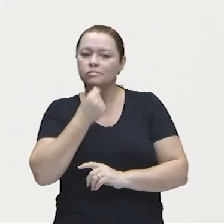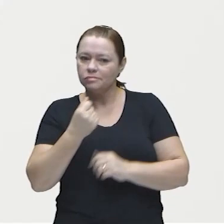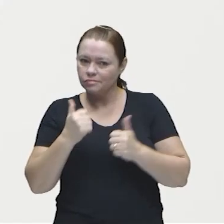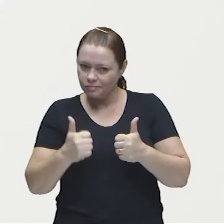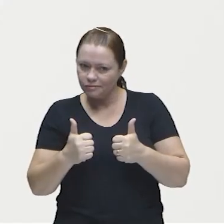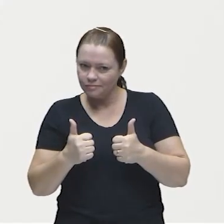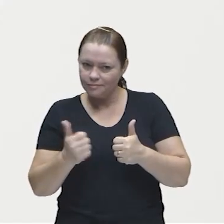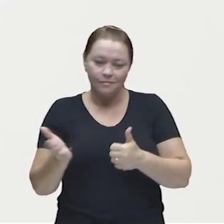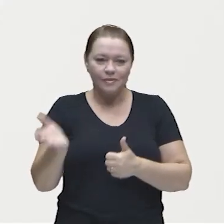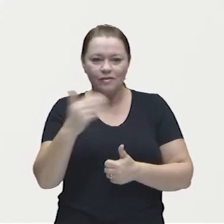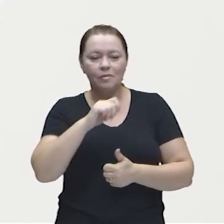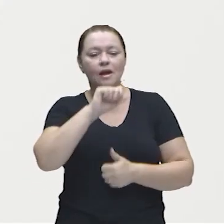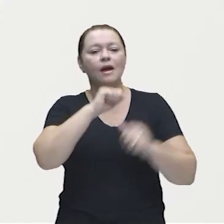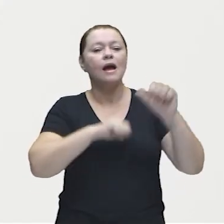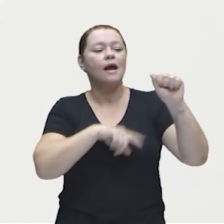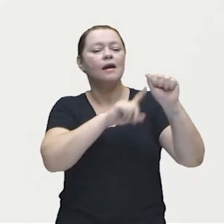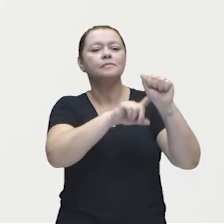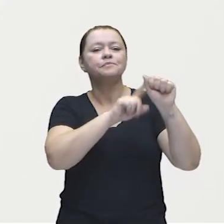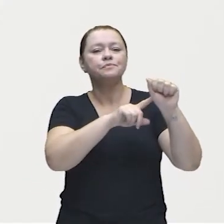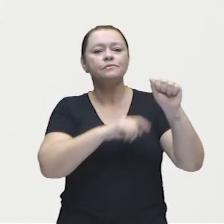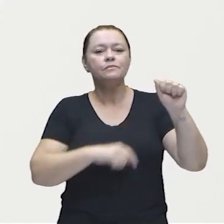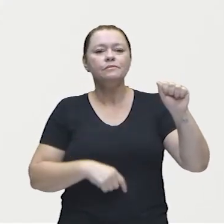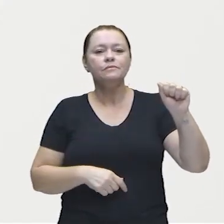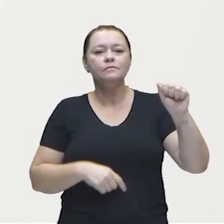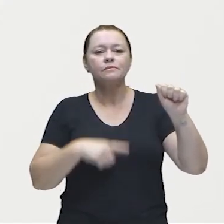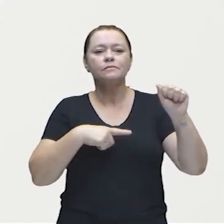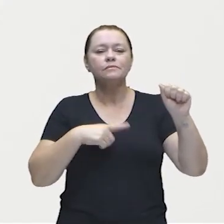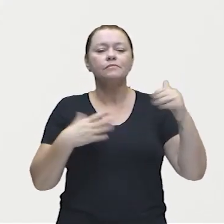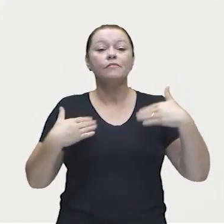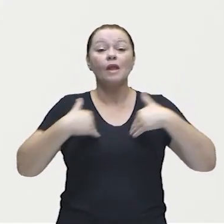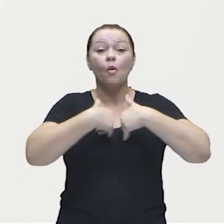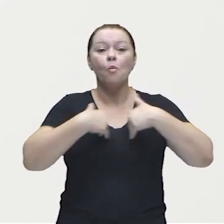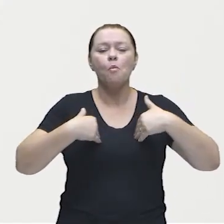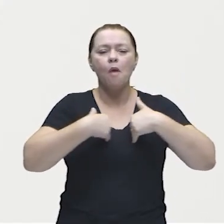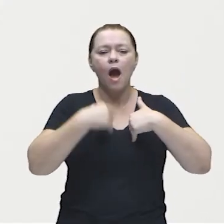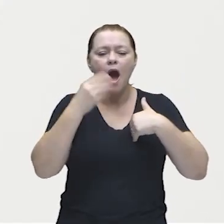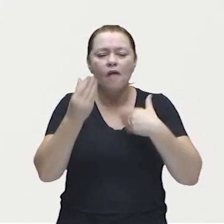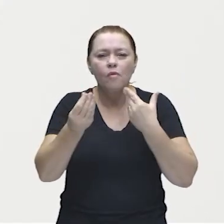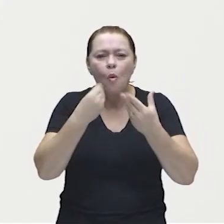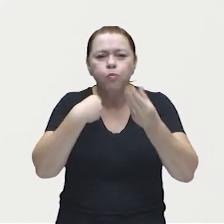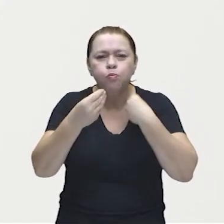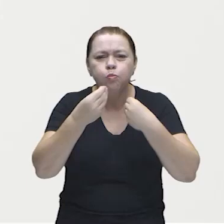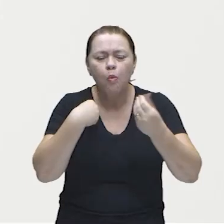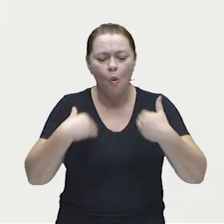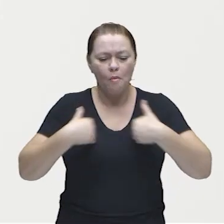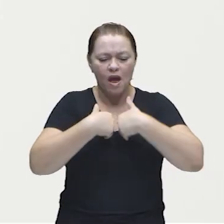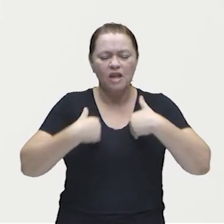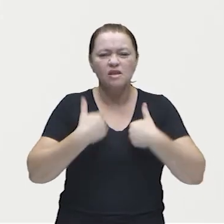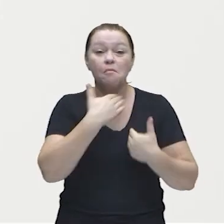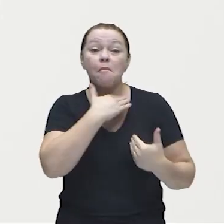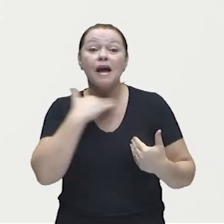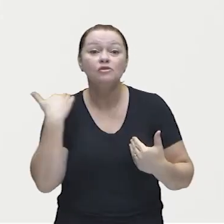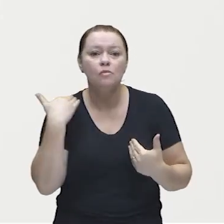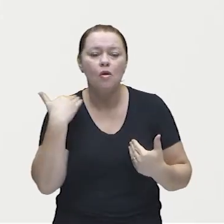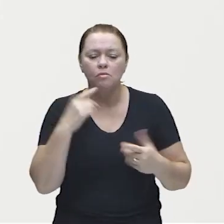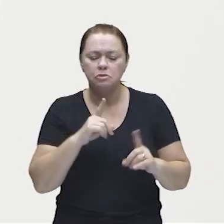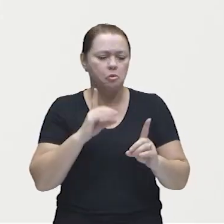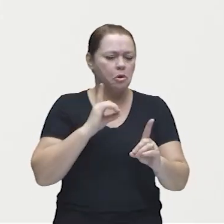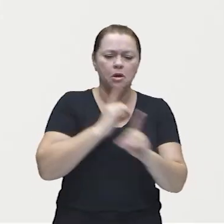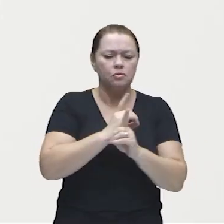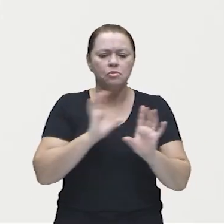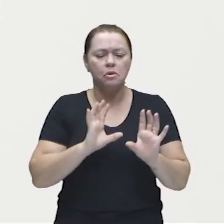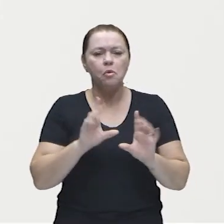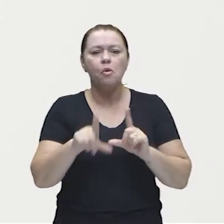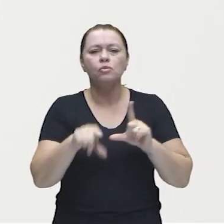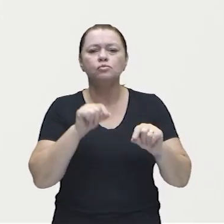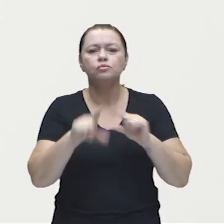lá, questão A. Ave que se alimenta de animais mortos e quando não encontra, caça